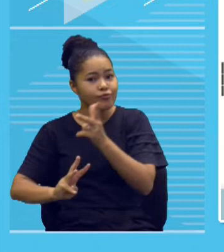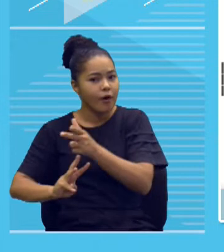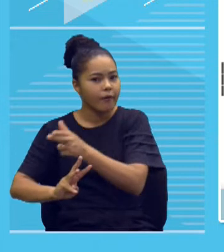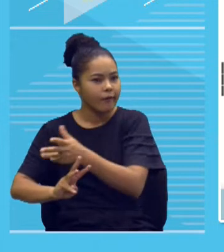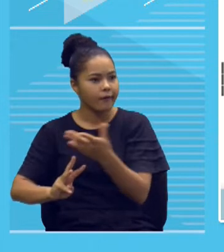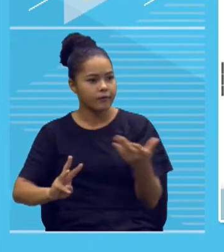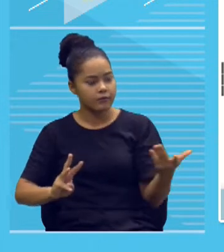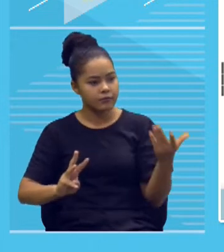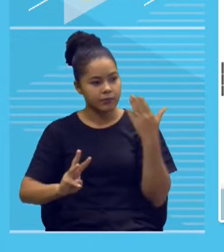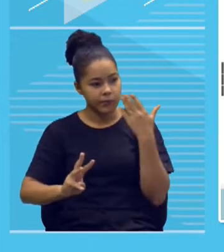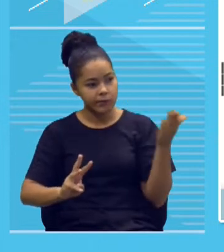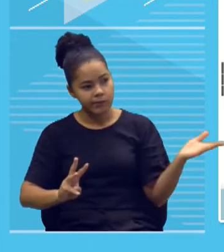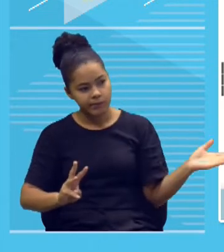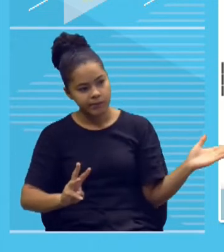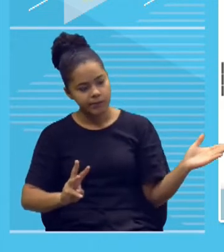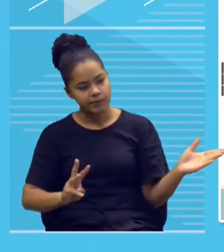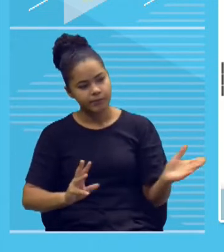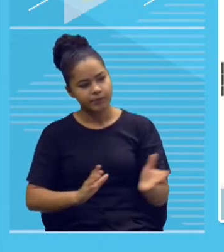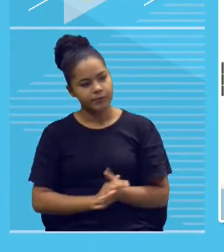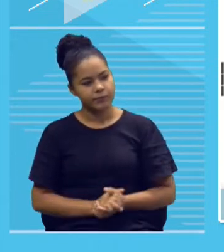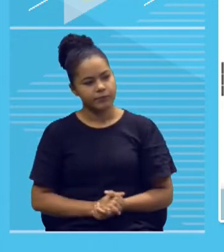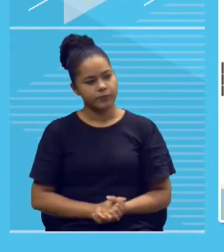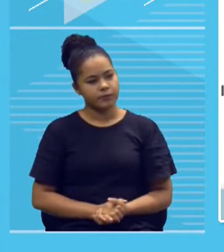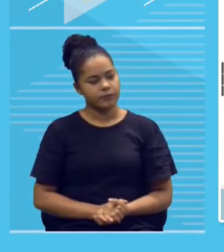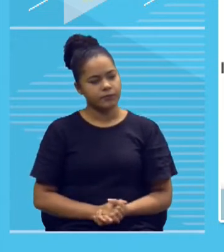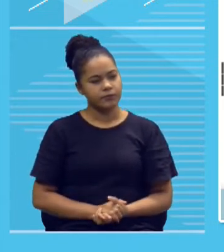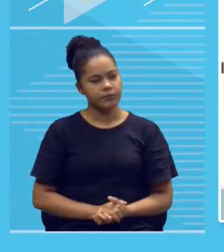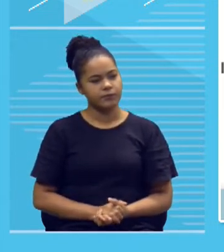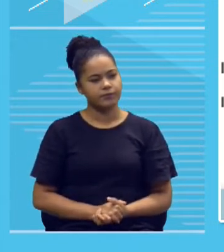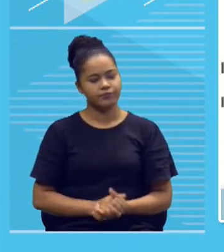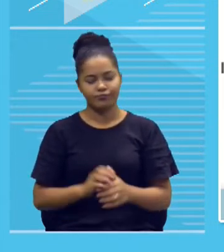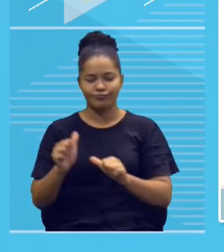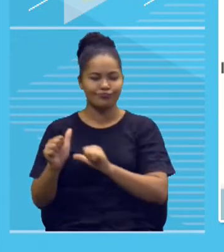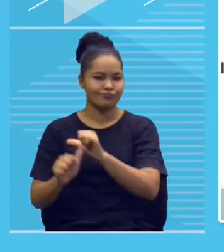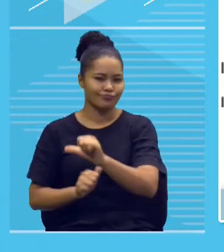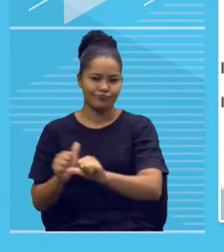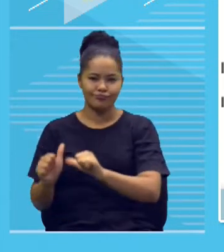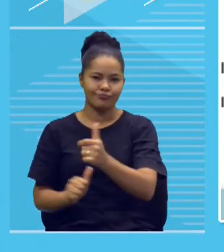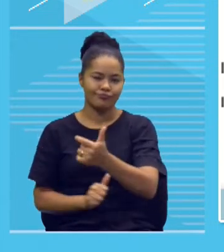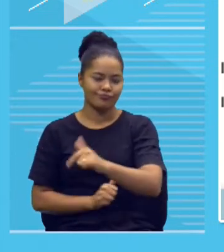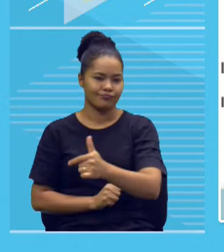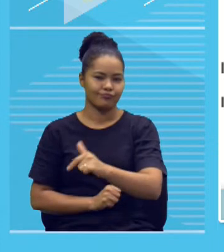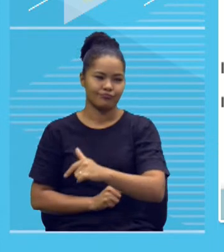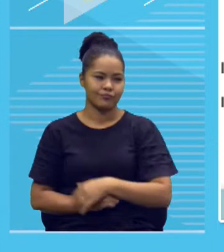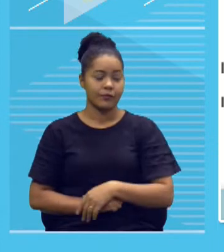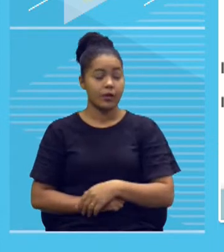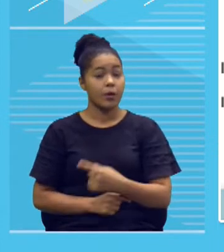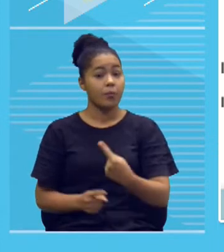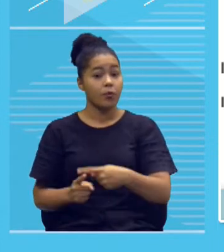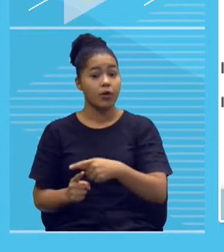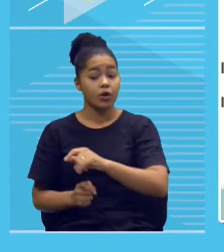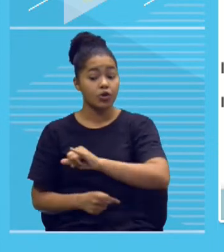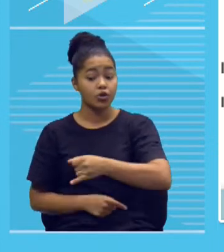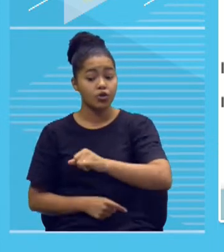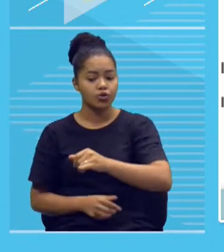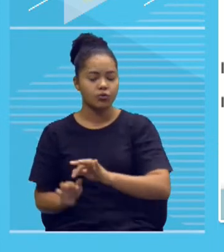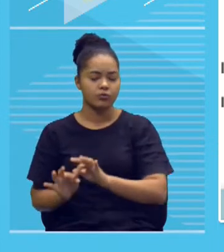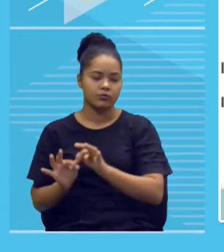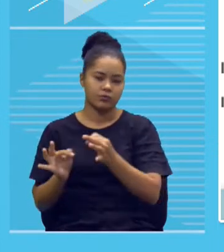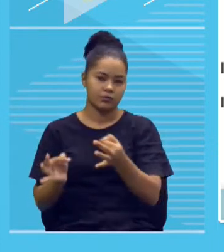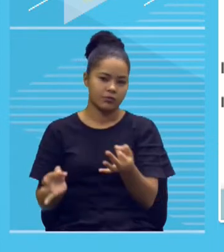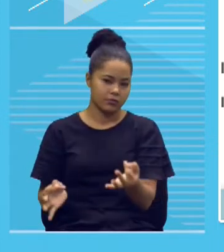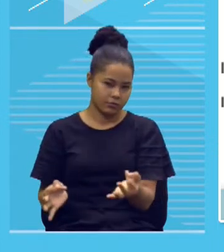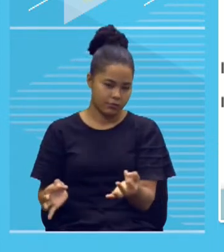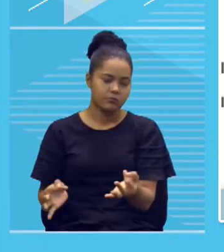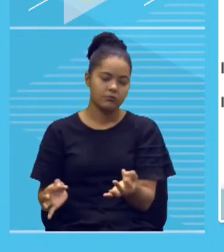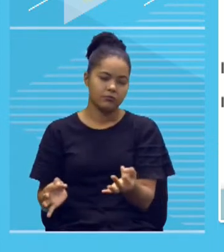Capital Professor ó não vai mudar professor se for juros simples se o cara de certa é dois